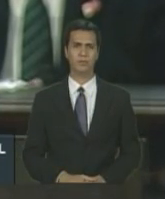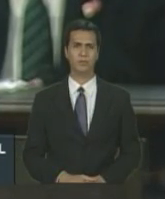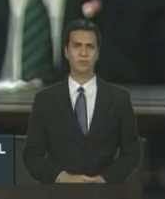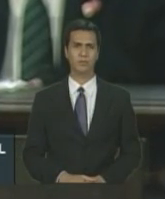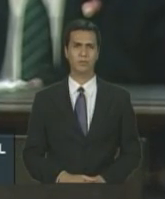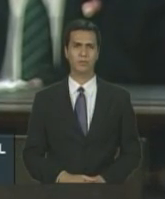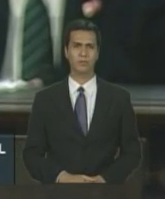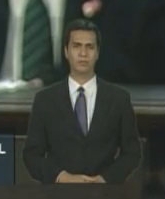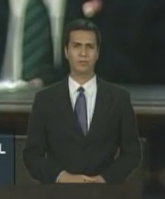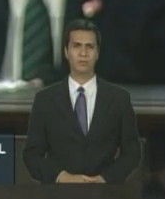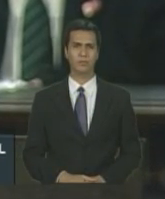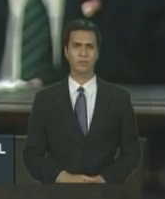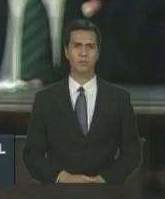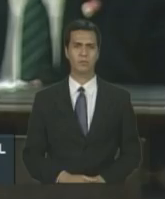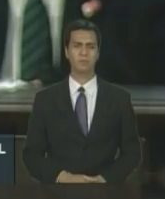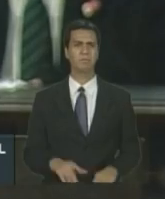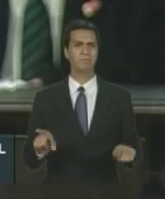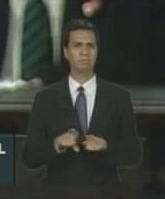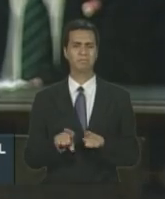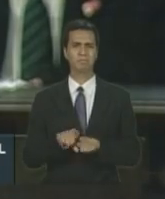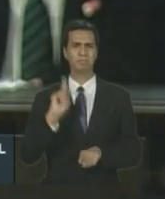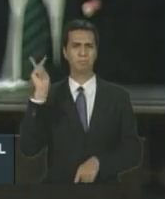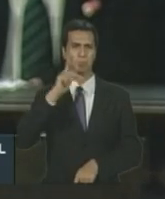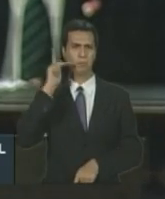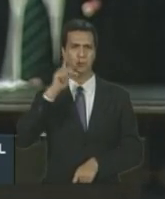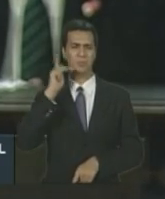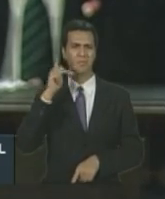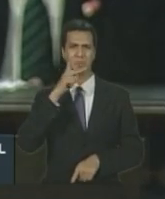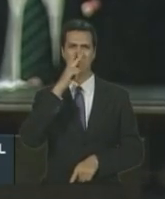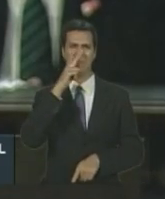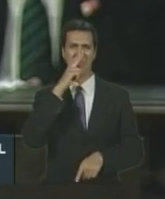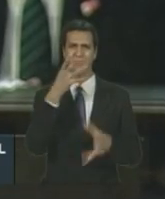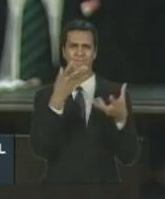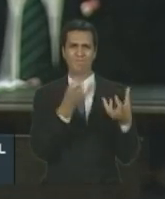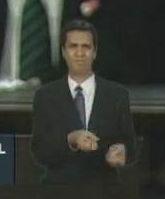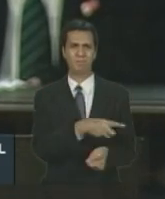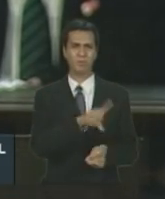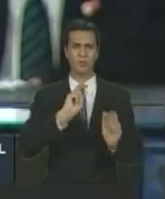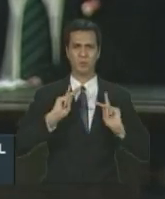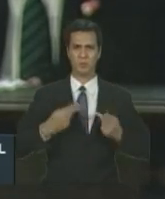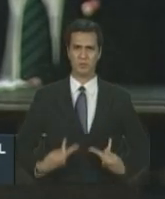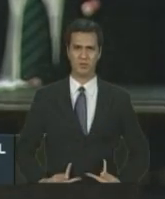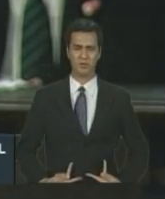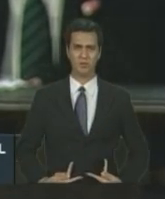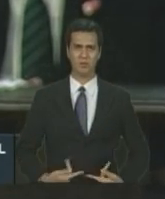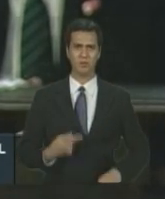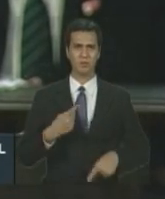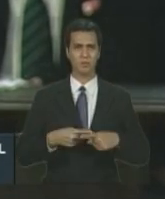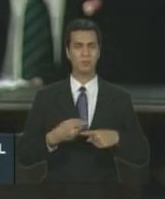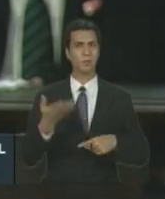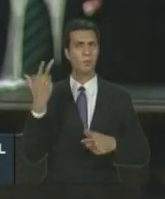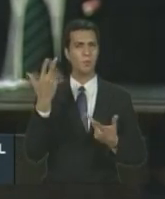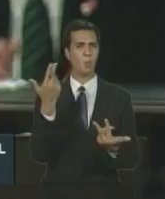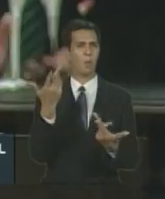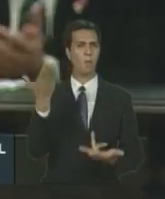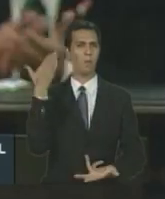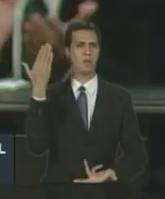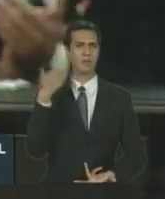de desqualificação da pessoa humana praticadas pelos